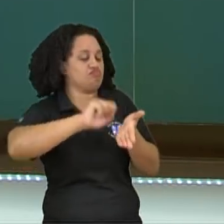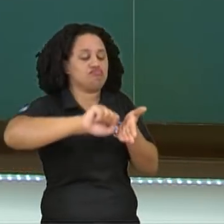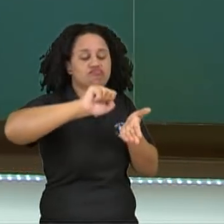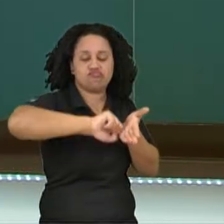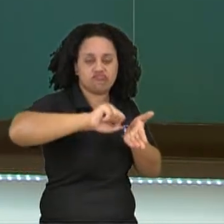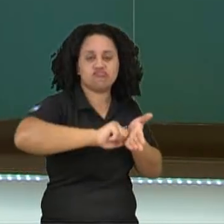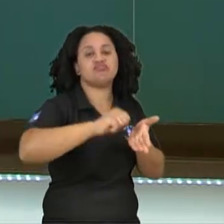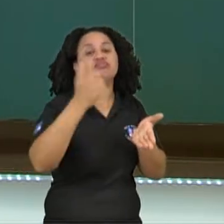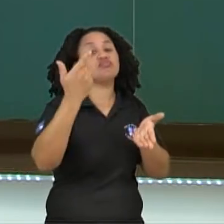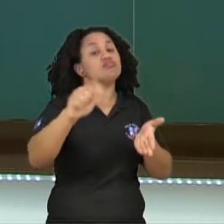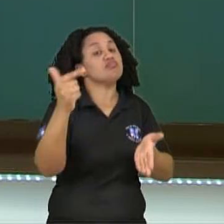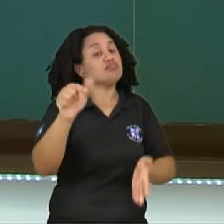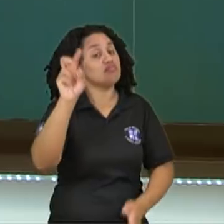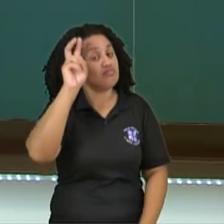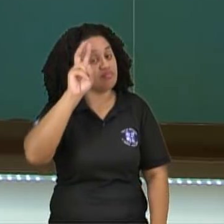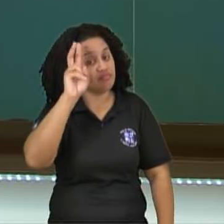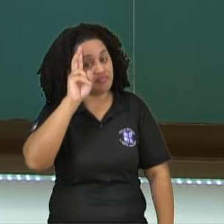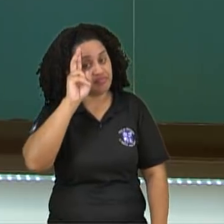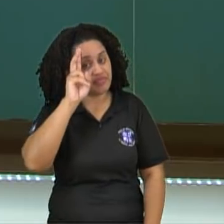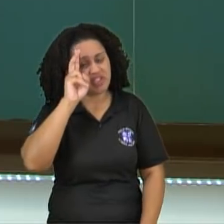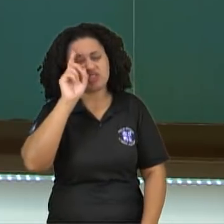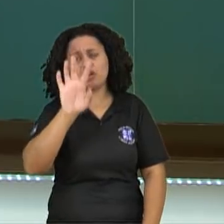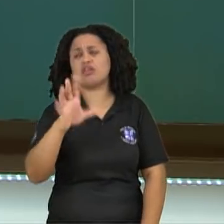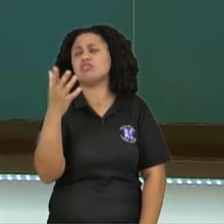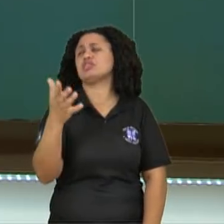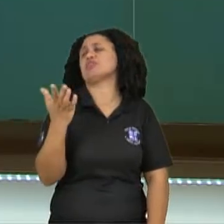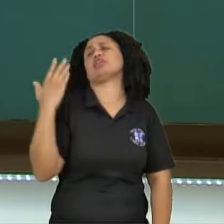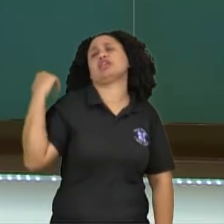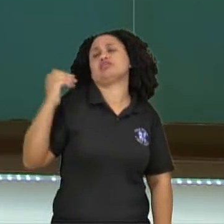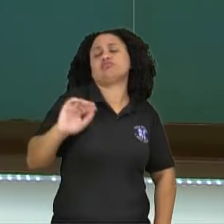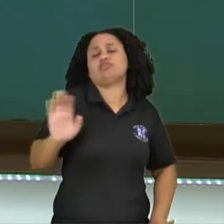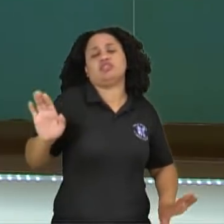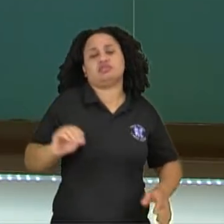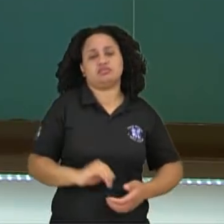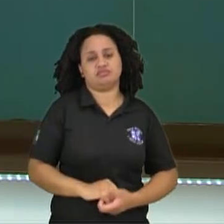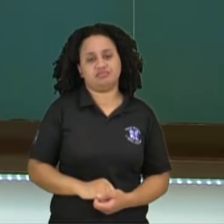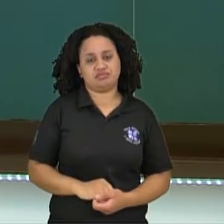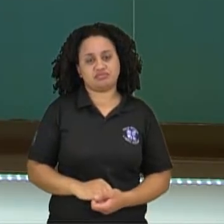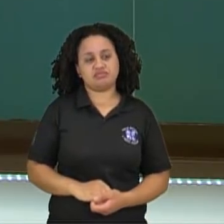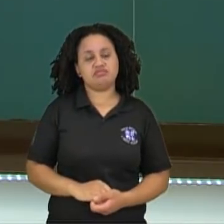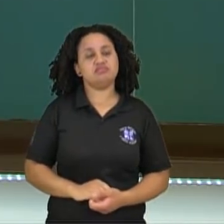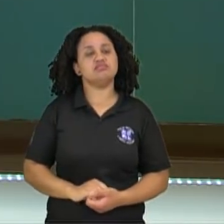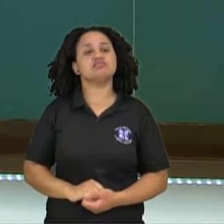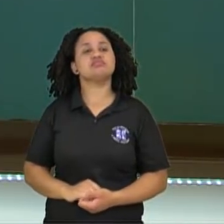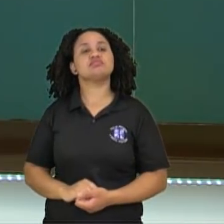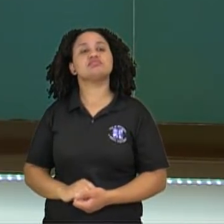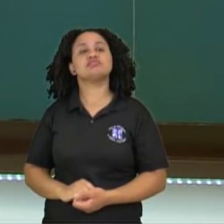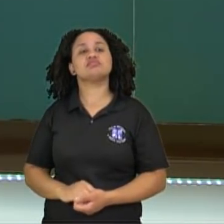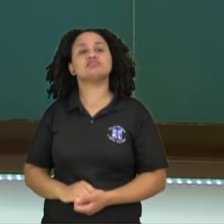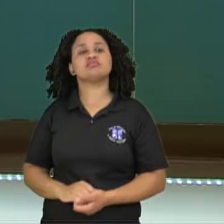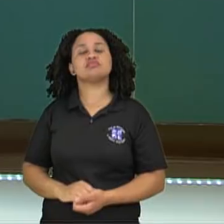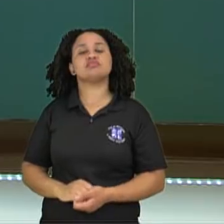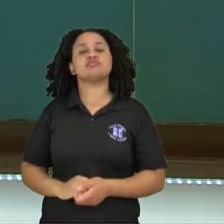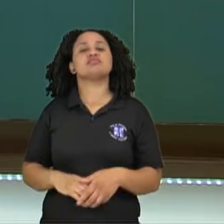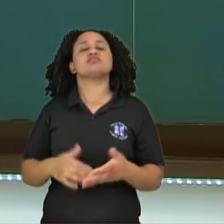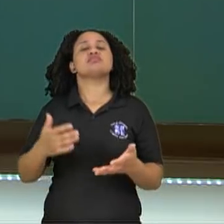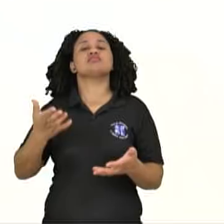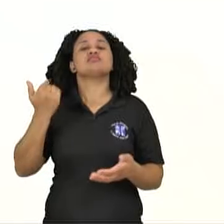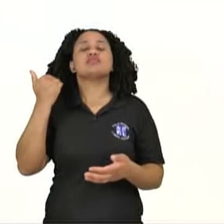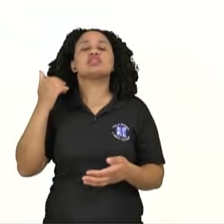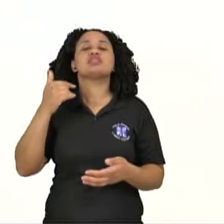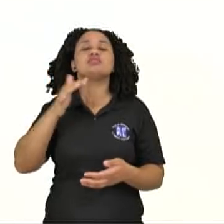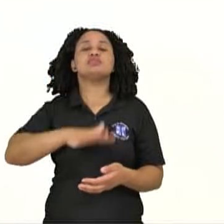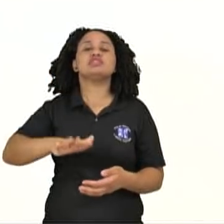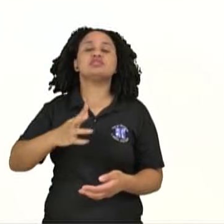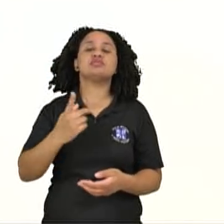o passado, o evento, que ficou lá, né, lá no passado. Ok? O passado é o fato